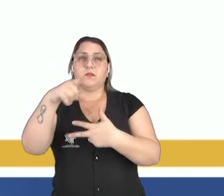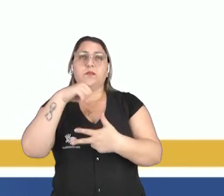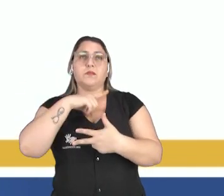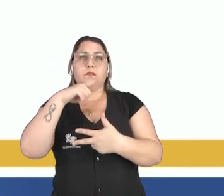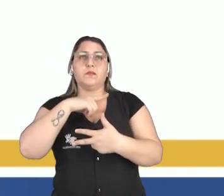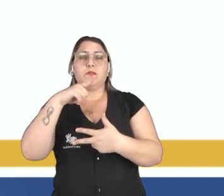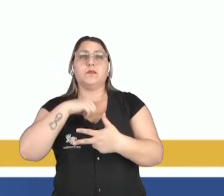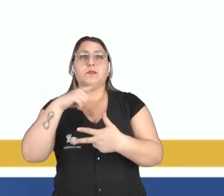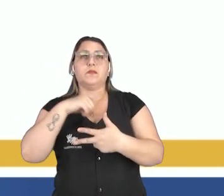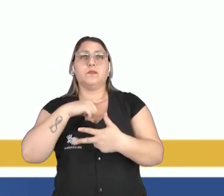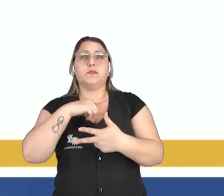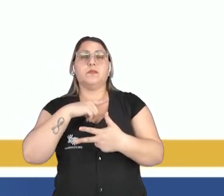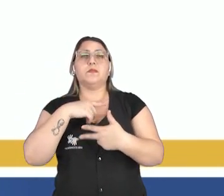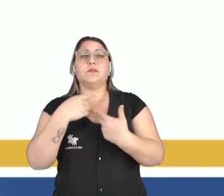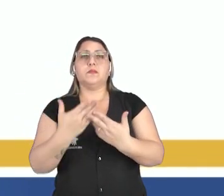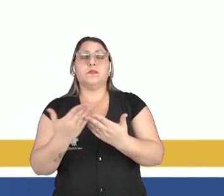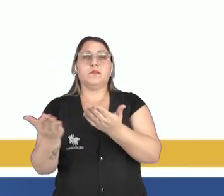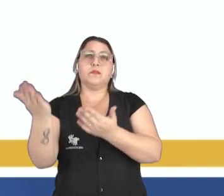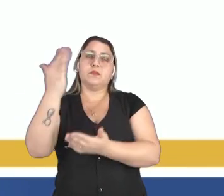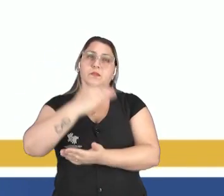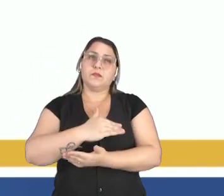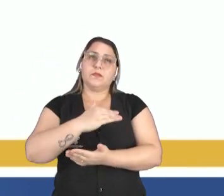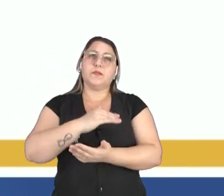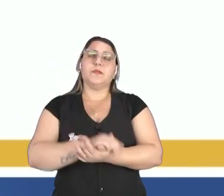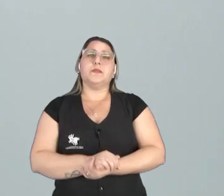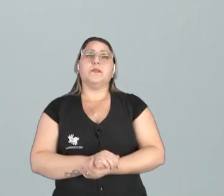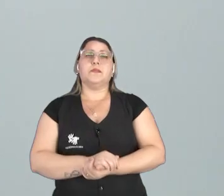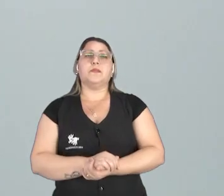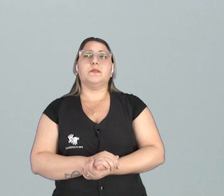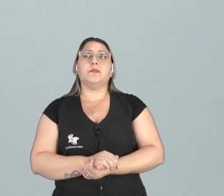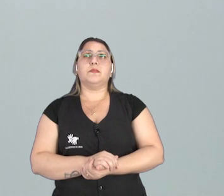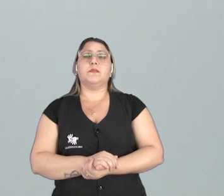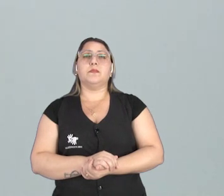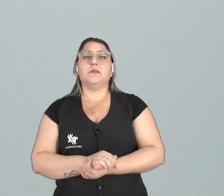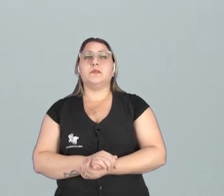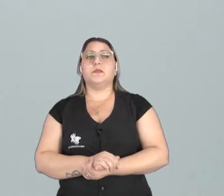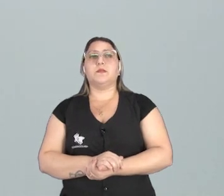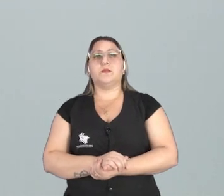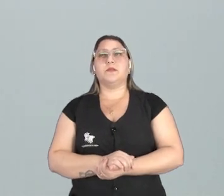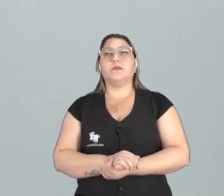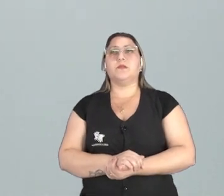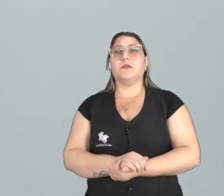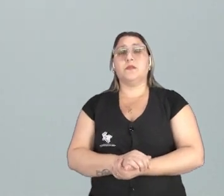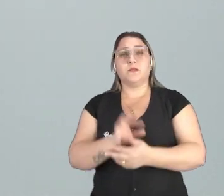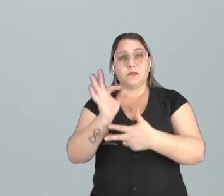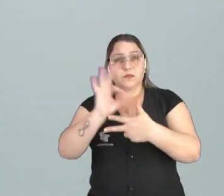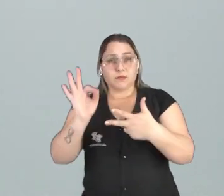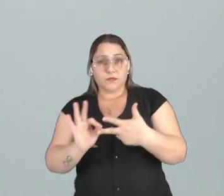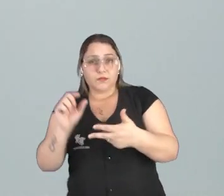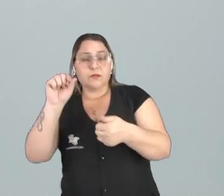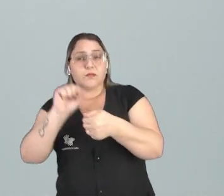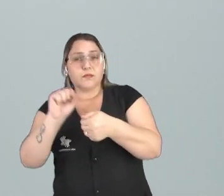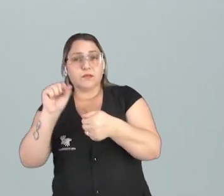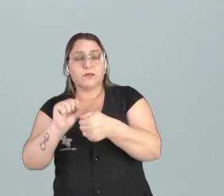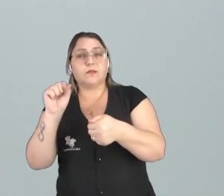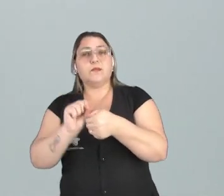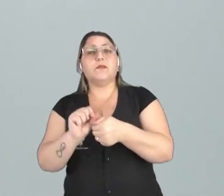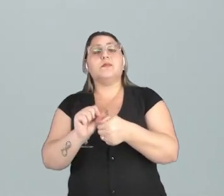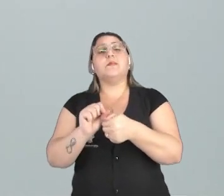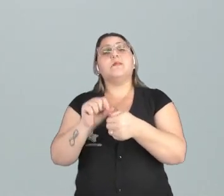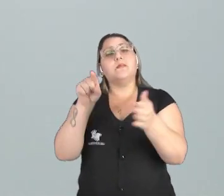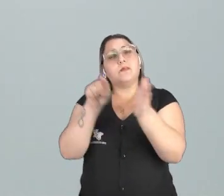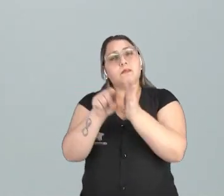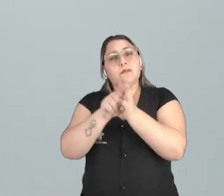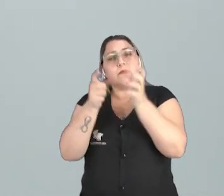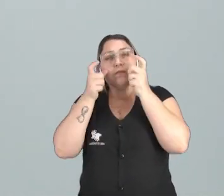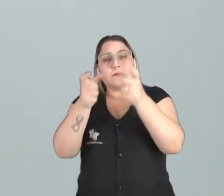essa noção, certinho? Vem aqui comigo então, agora para você entender. Vai fazer o Enem, refaça essas questões,